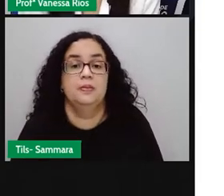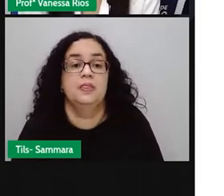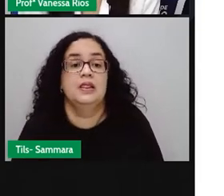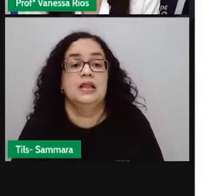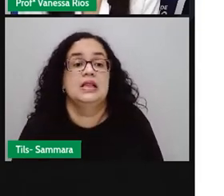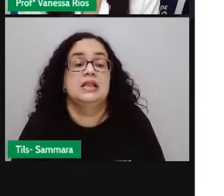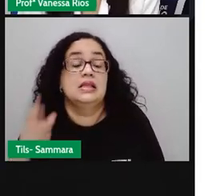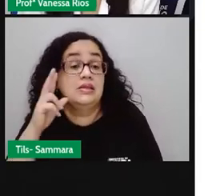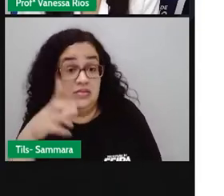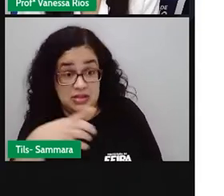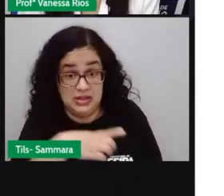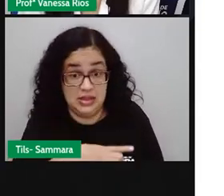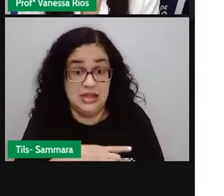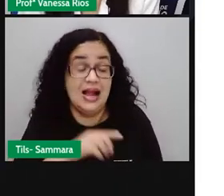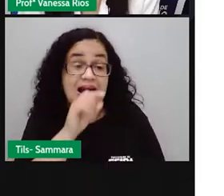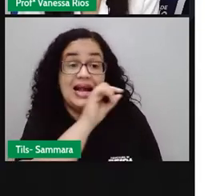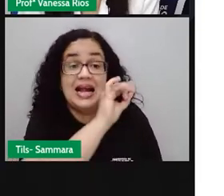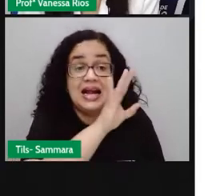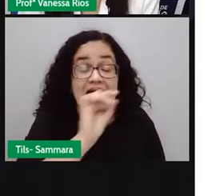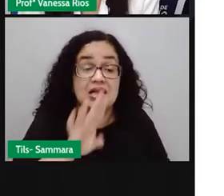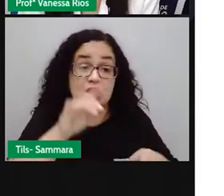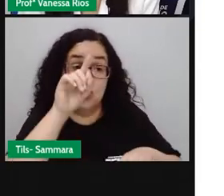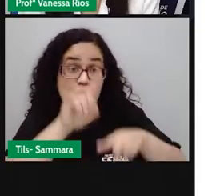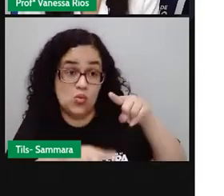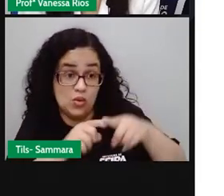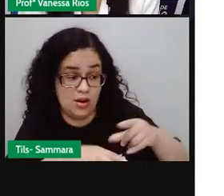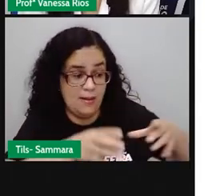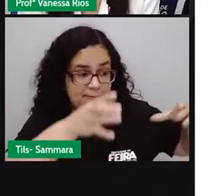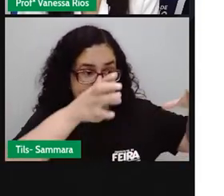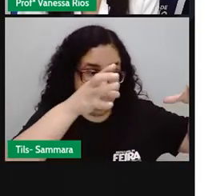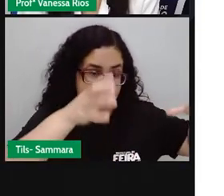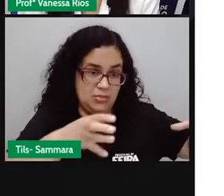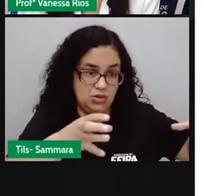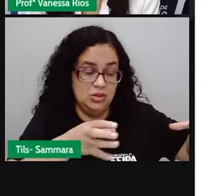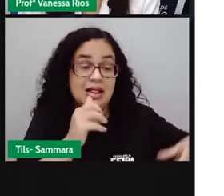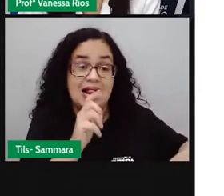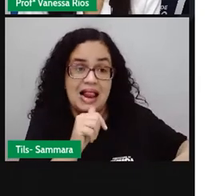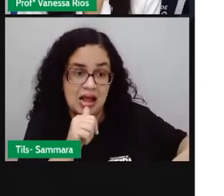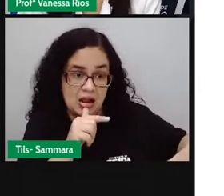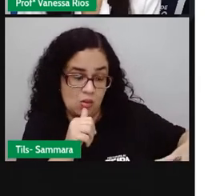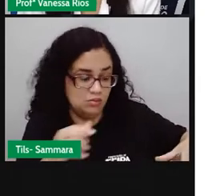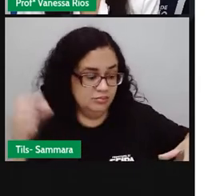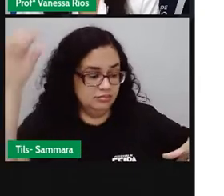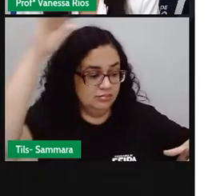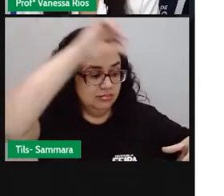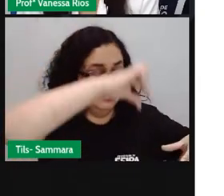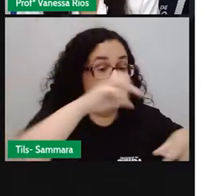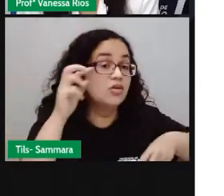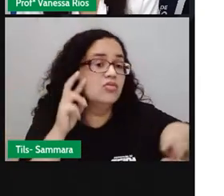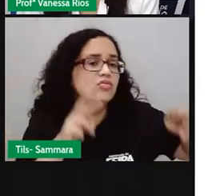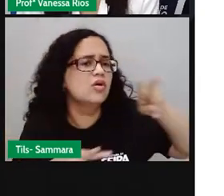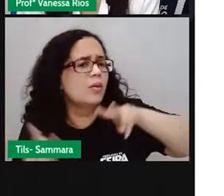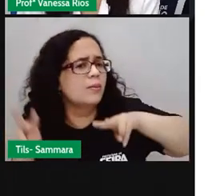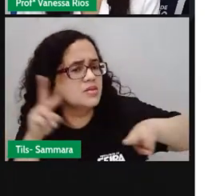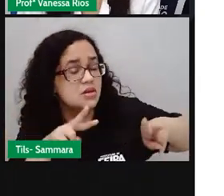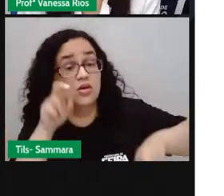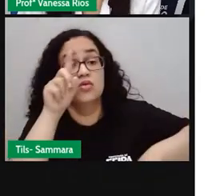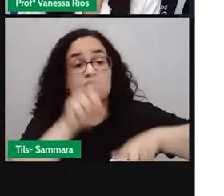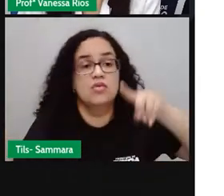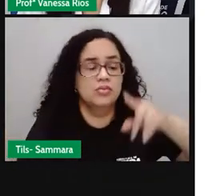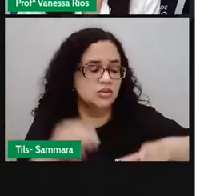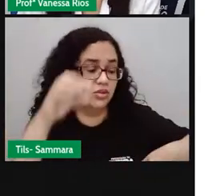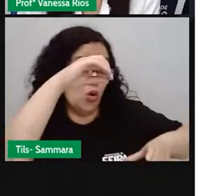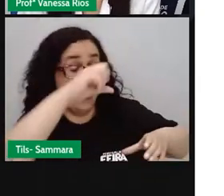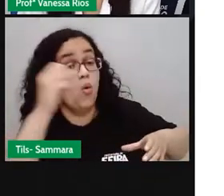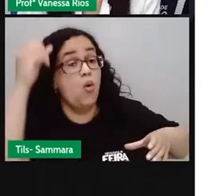Nós vamos aí inserir cada objeto num balde ou numa bacia com água e observar se os objetos